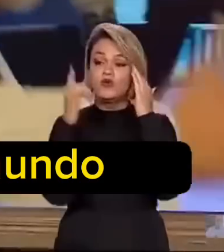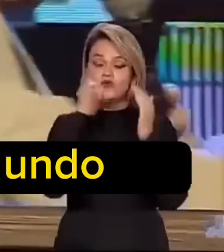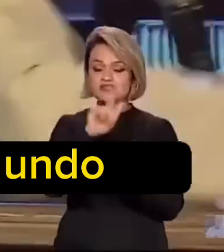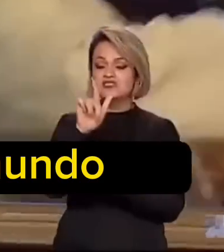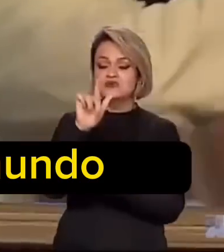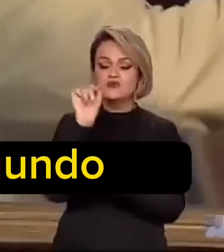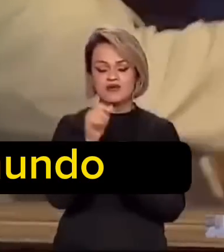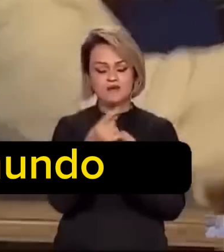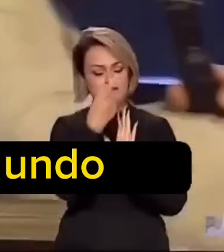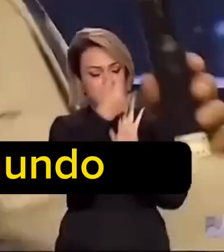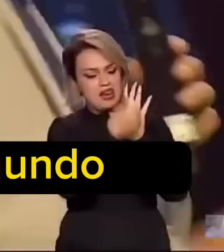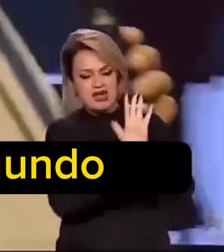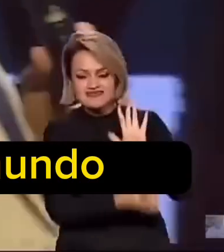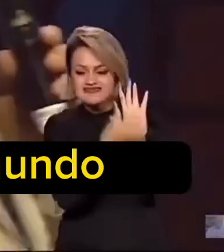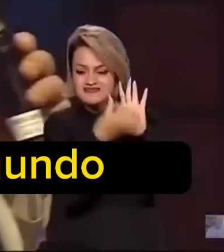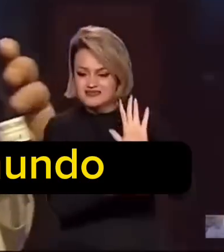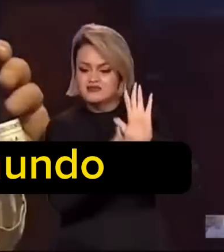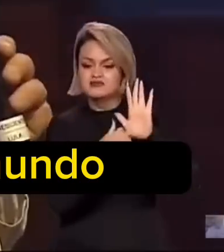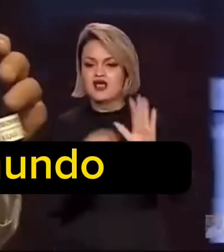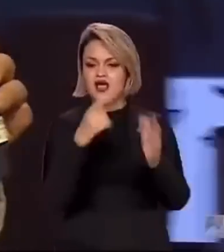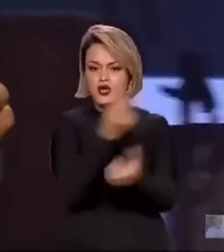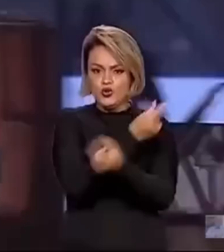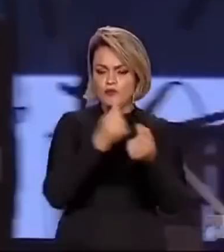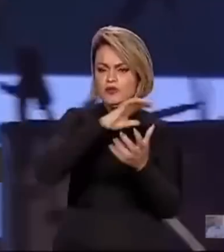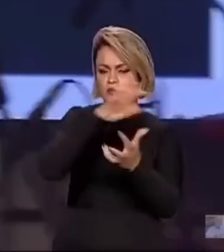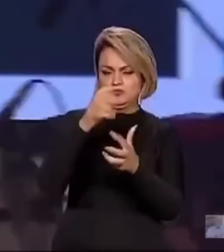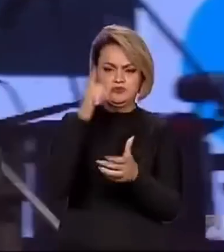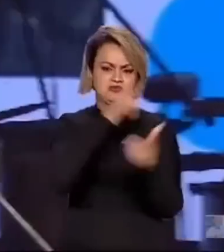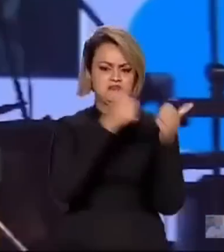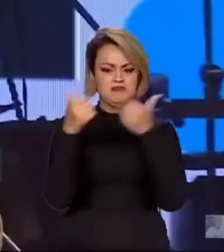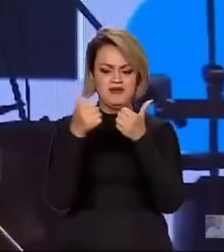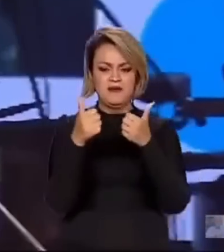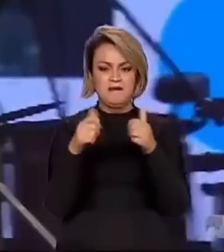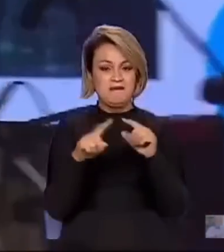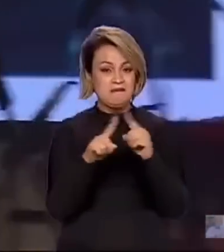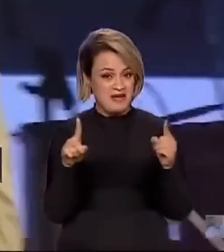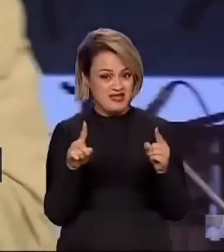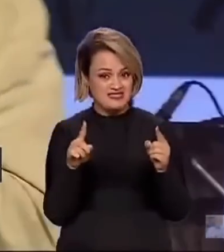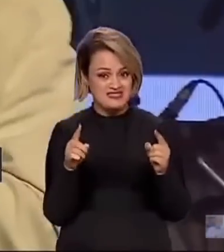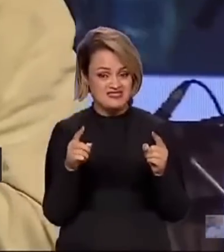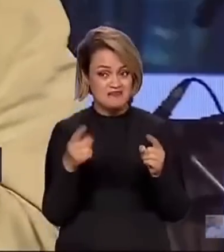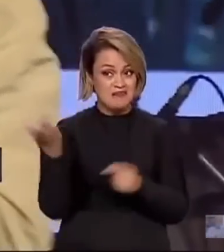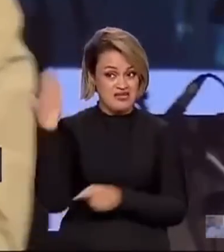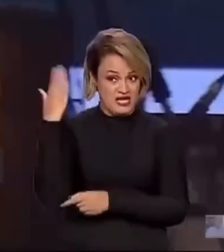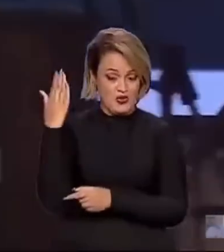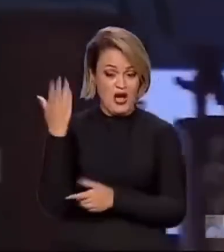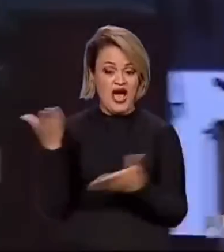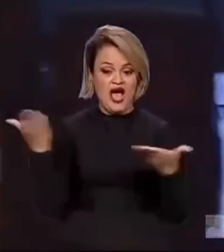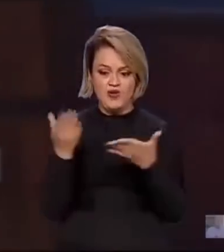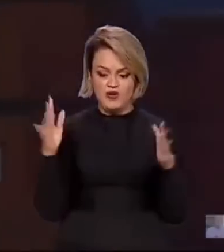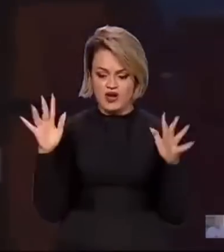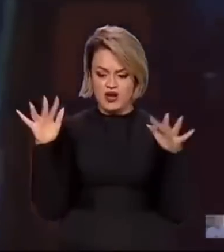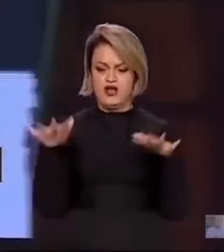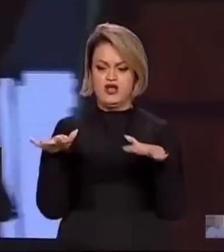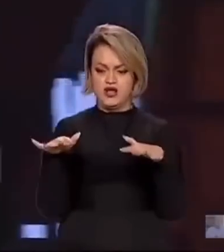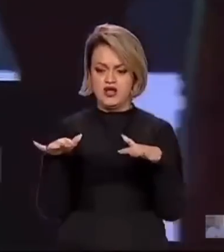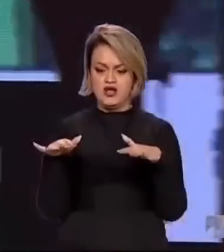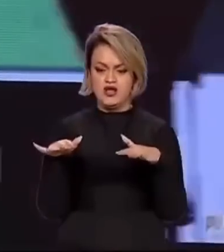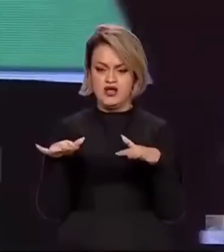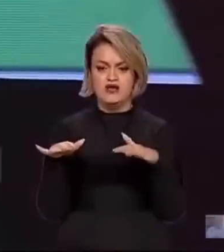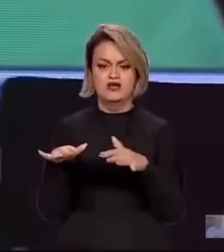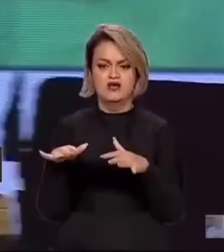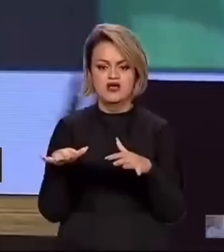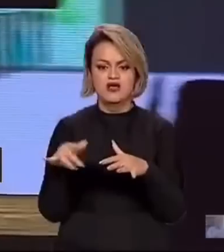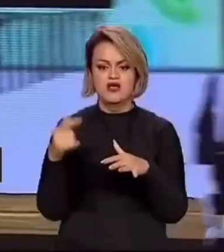ser a sexta economia do mundo. Mas me parece que o destino nos